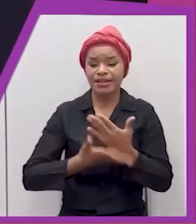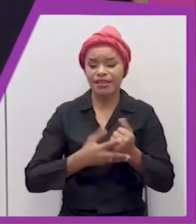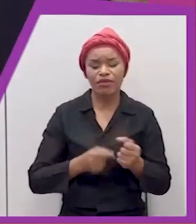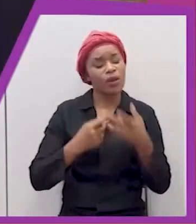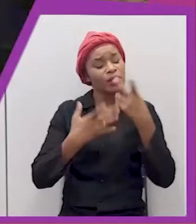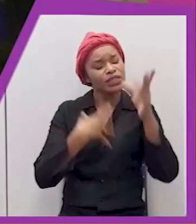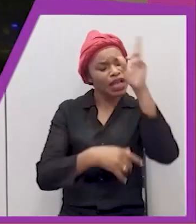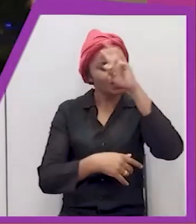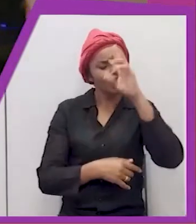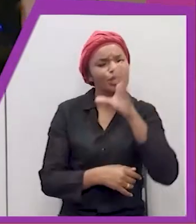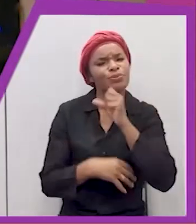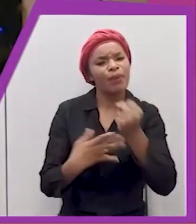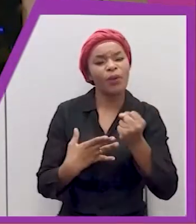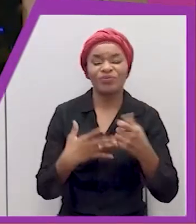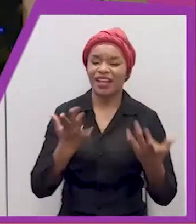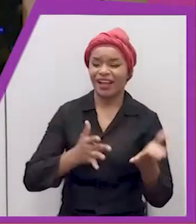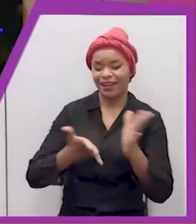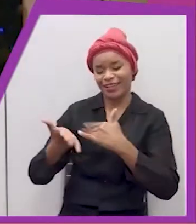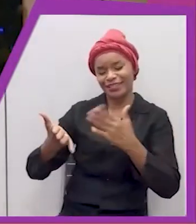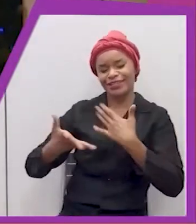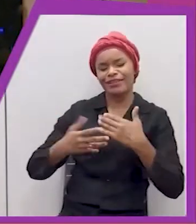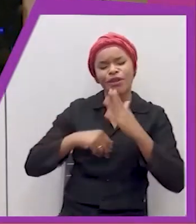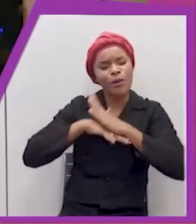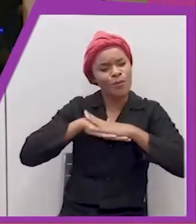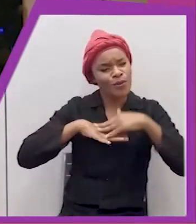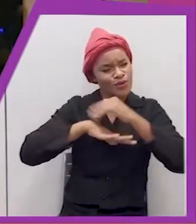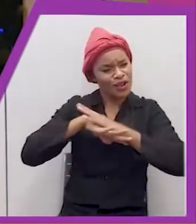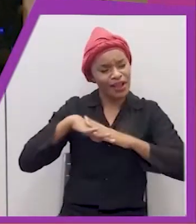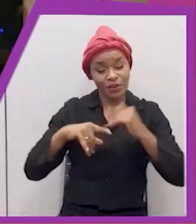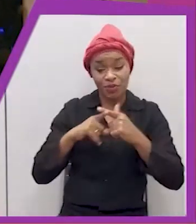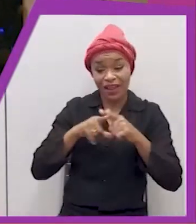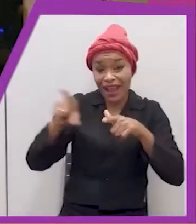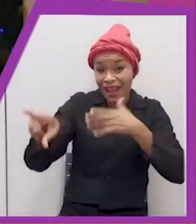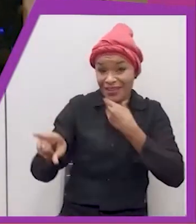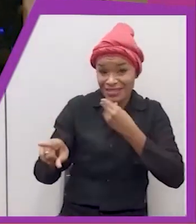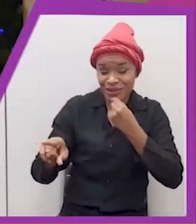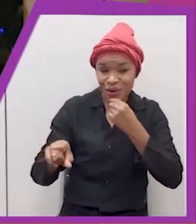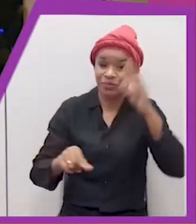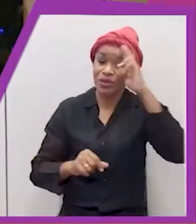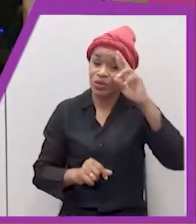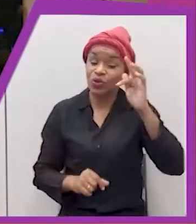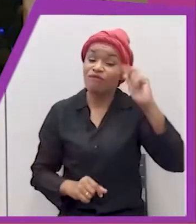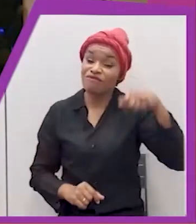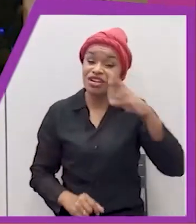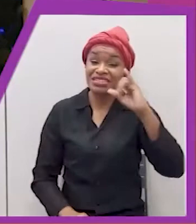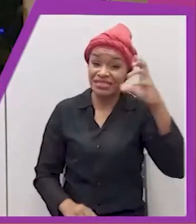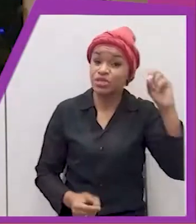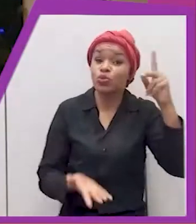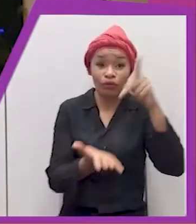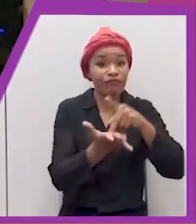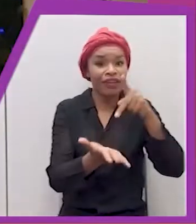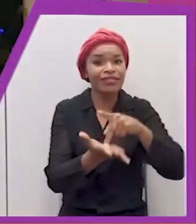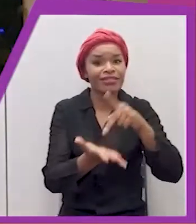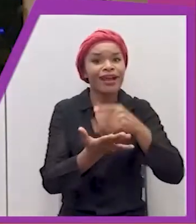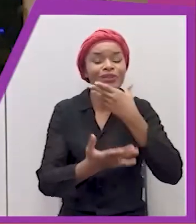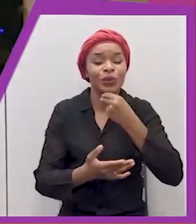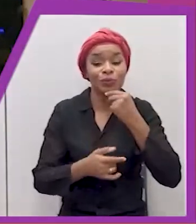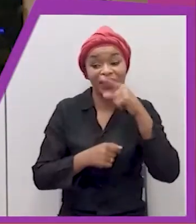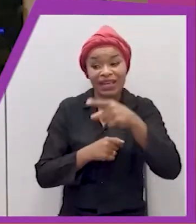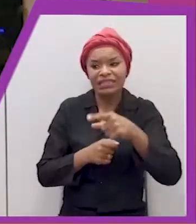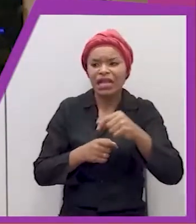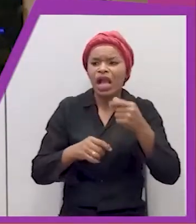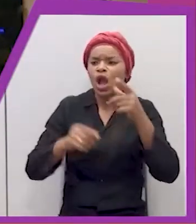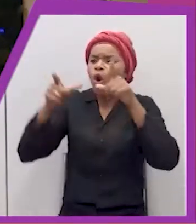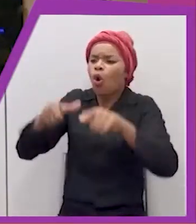Marco como foi que surgiu a inspiração para escrever um verso dois